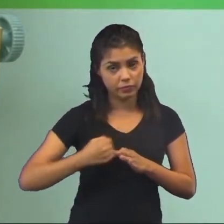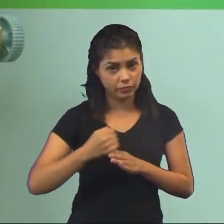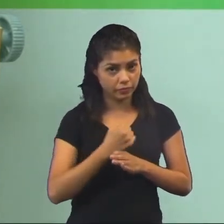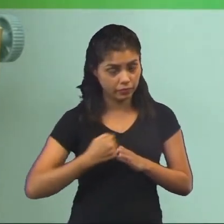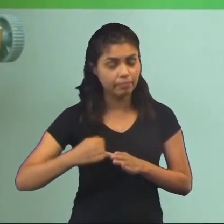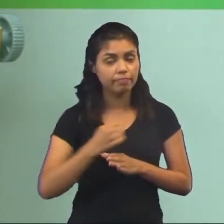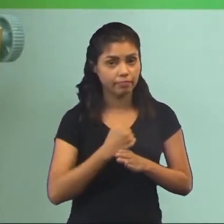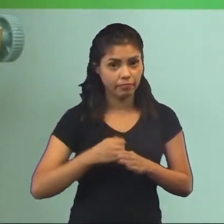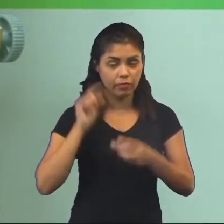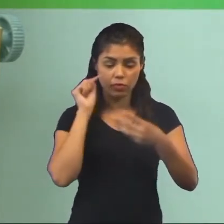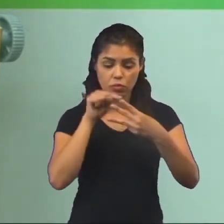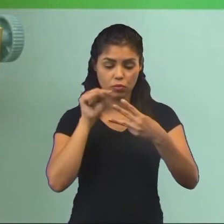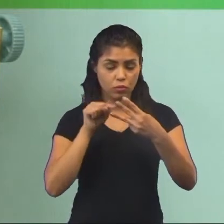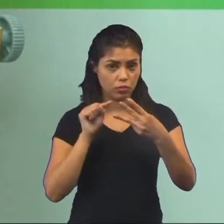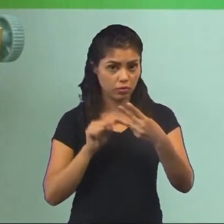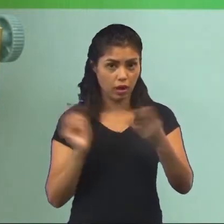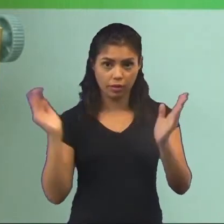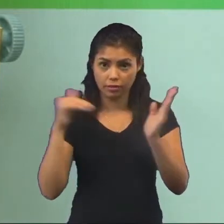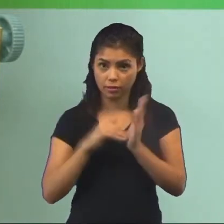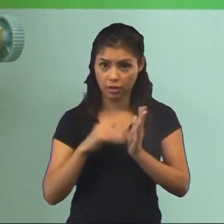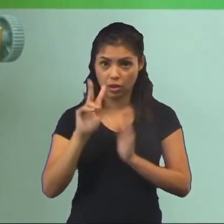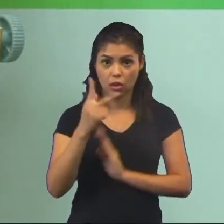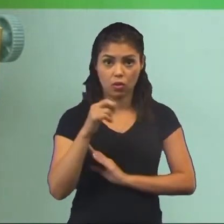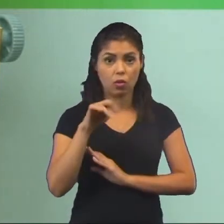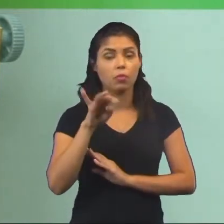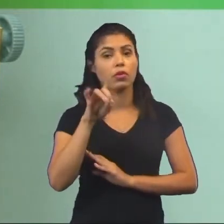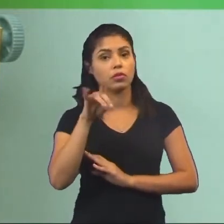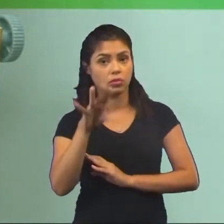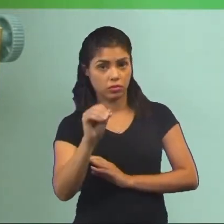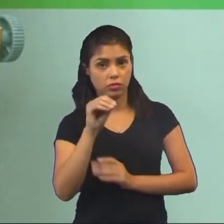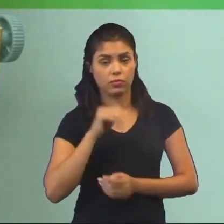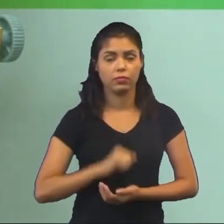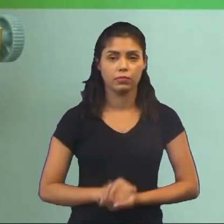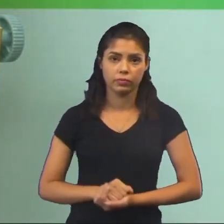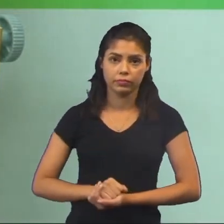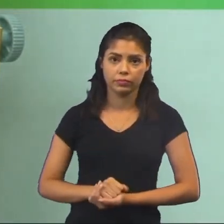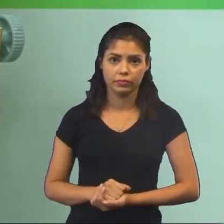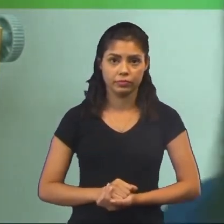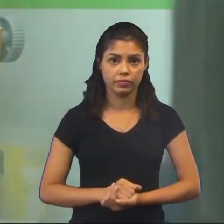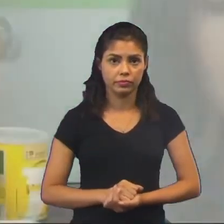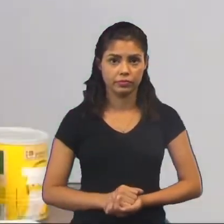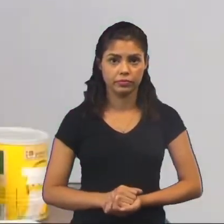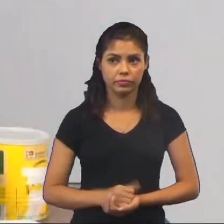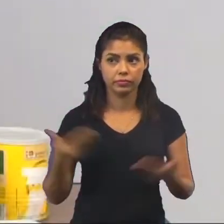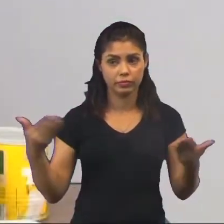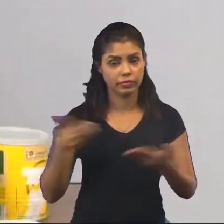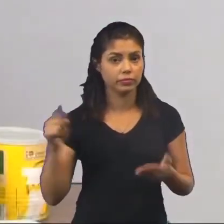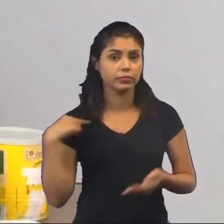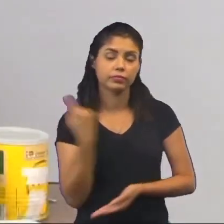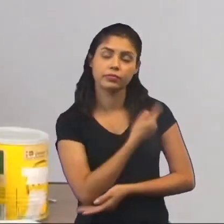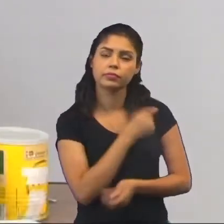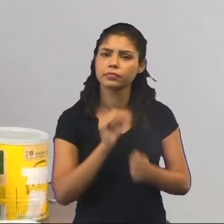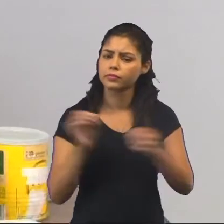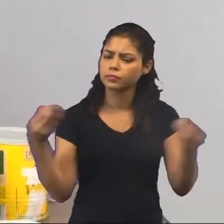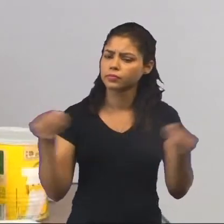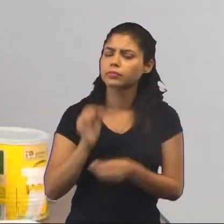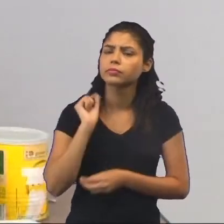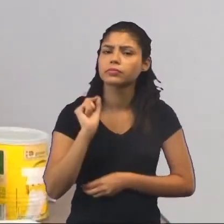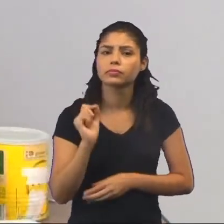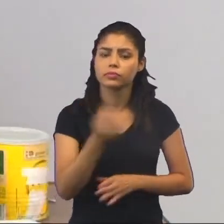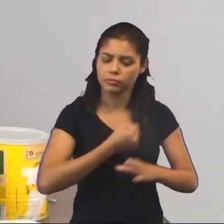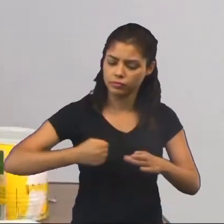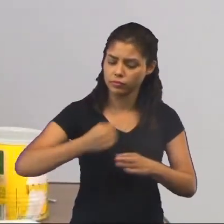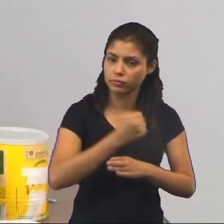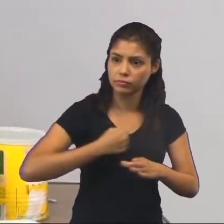leite condensado e o achocolatado até ficar uma massa homogênea. Então, nós vamos ter que fazer o que para deixar a